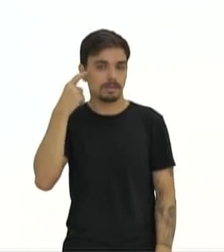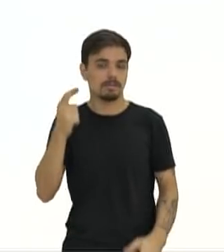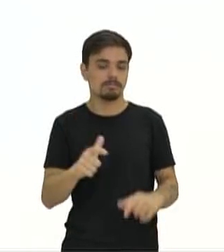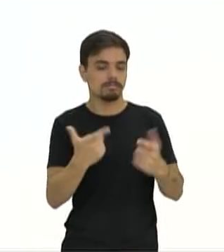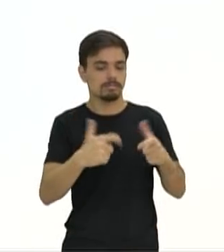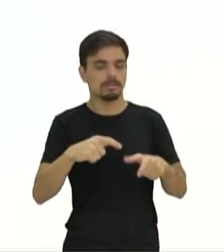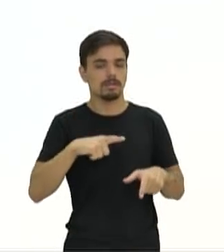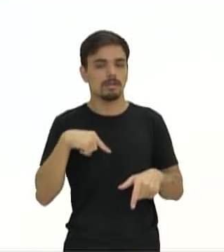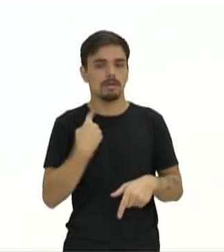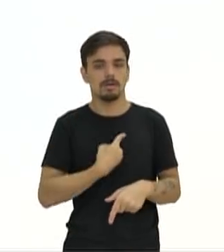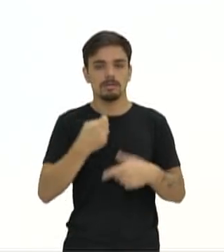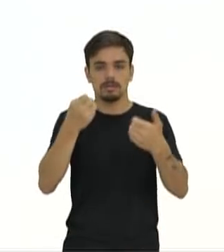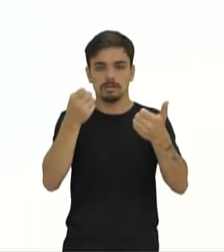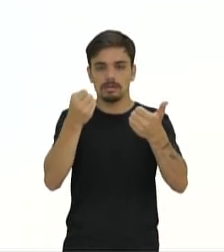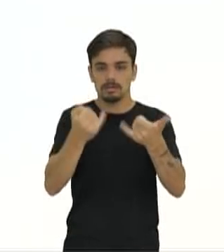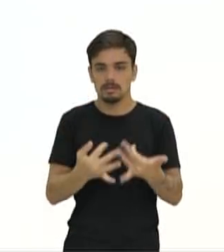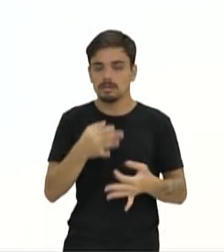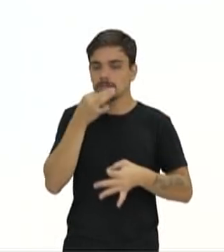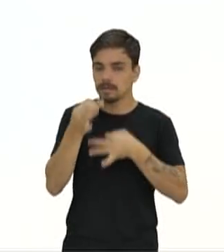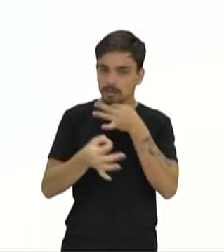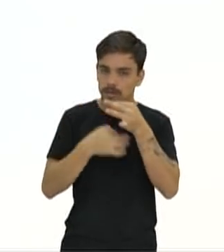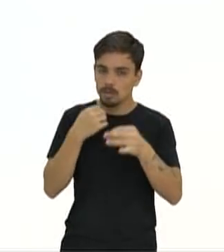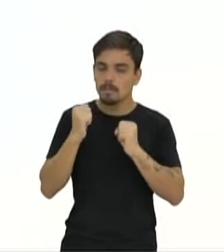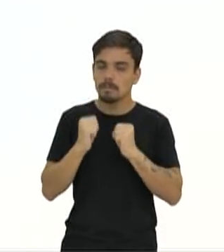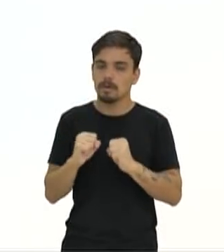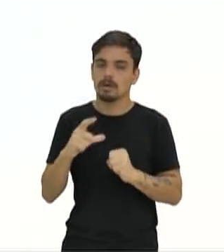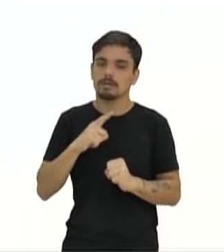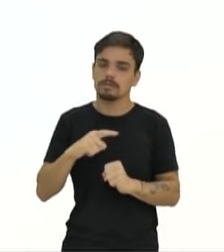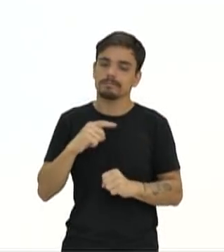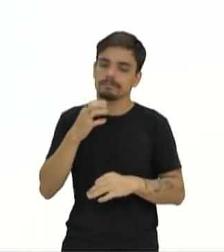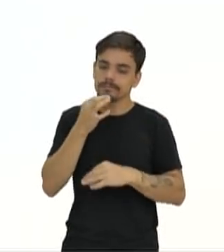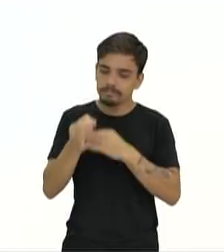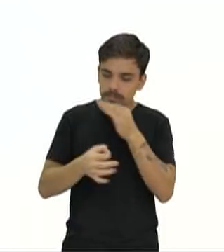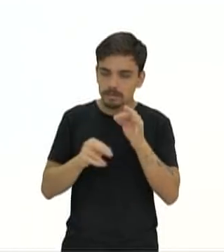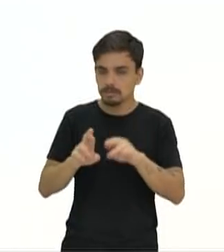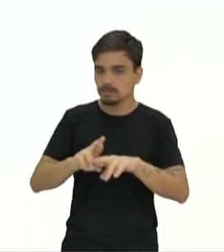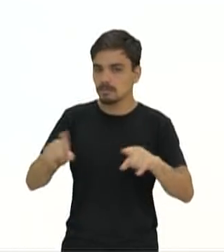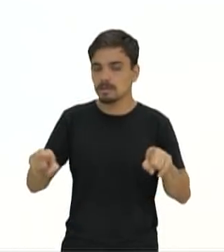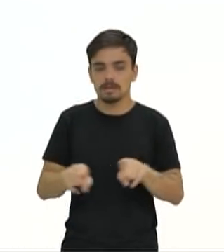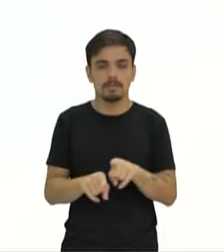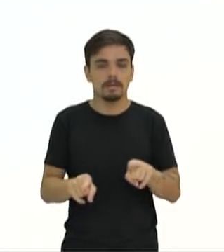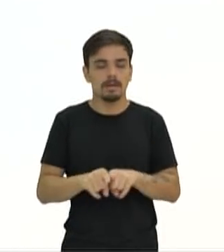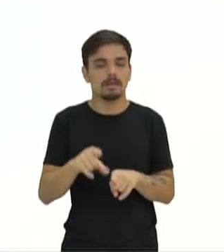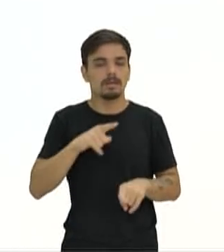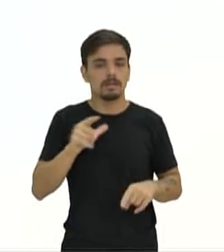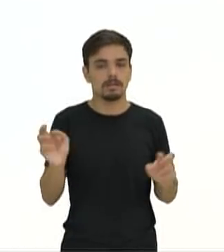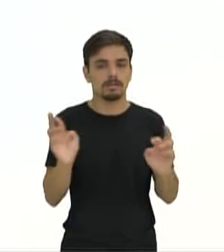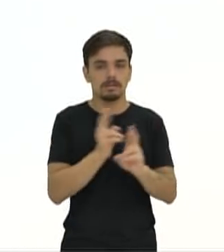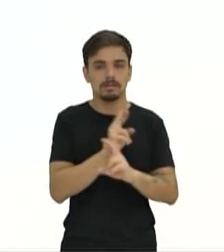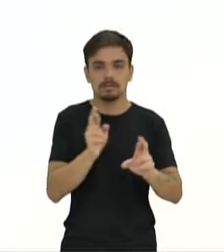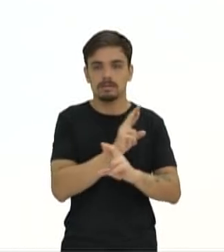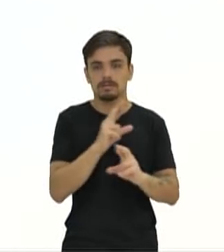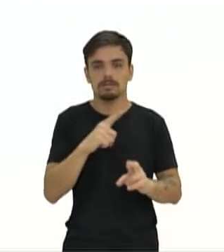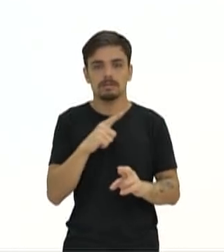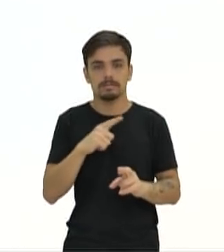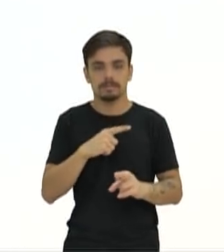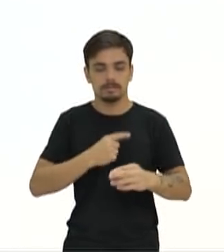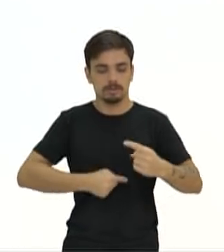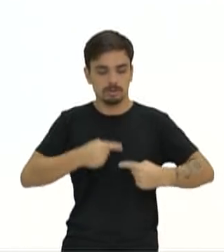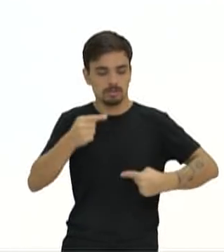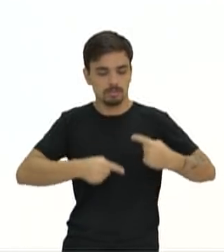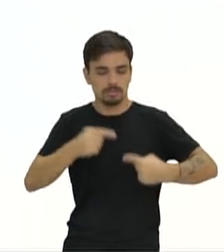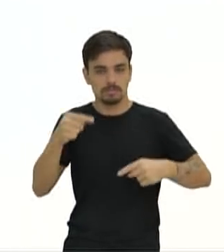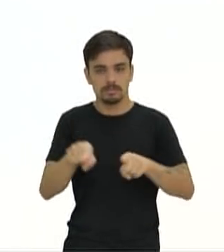que nós estamos falando de opiniões, então pode ter opiniões distintas. Estabelecer relações lógico-discursivas